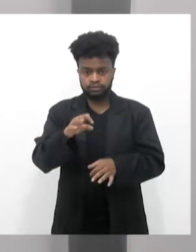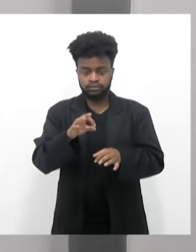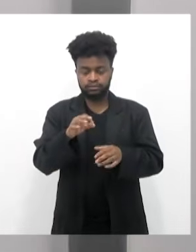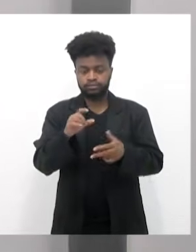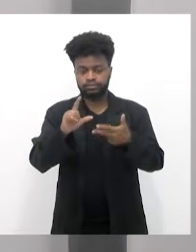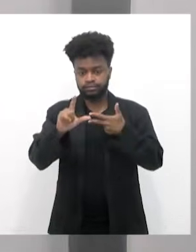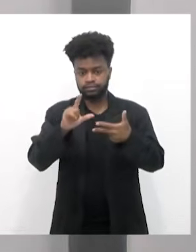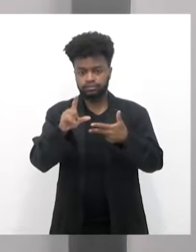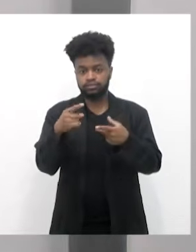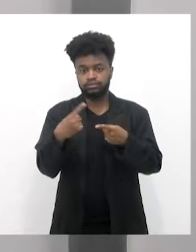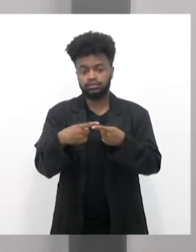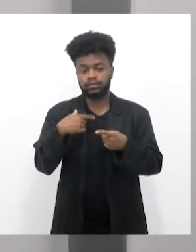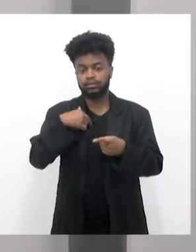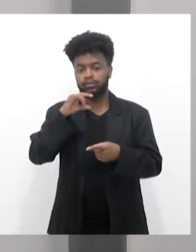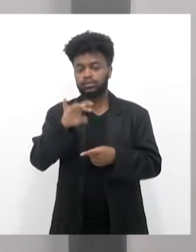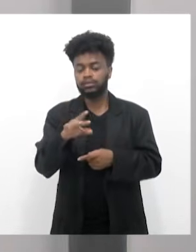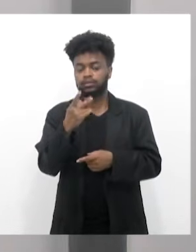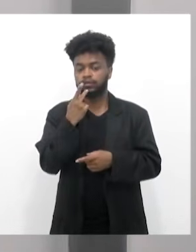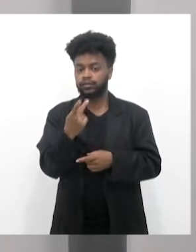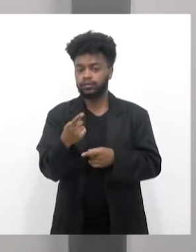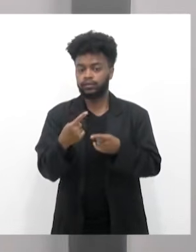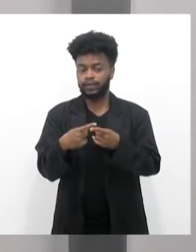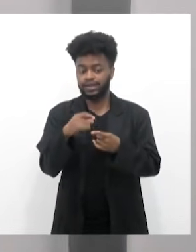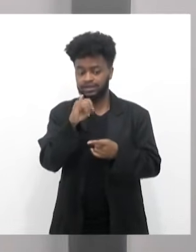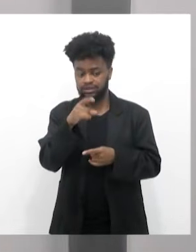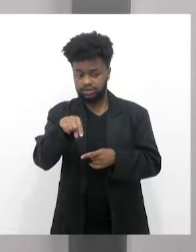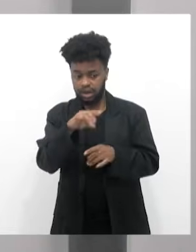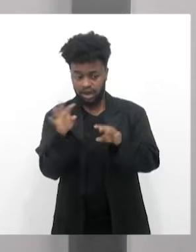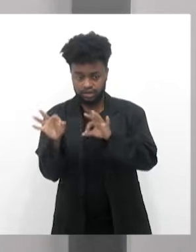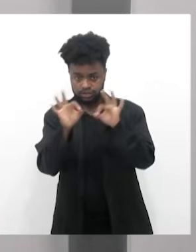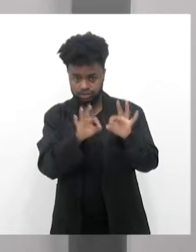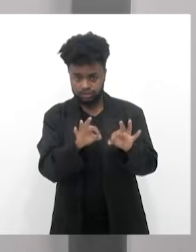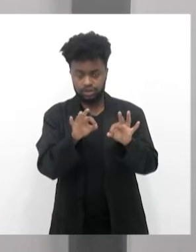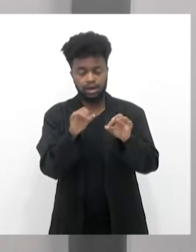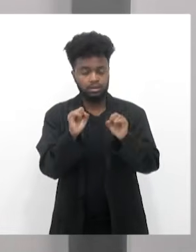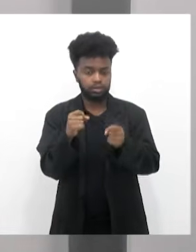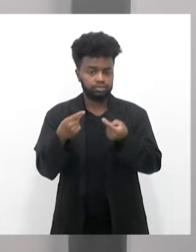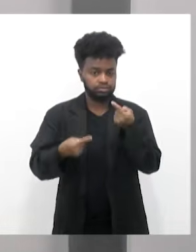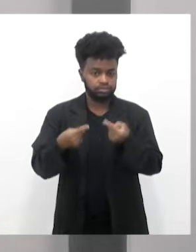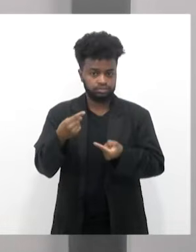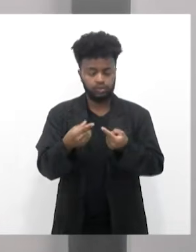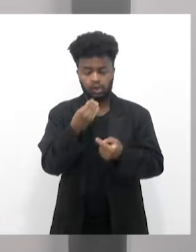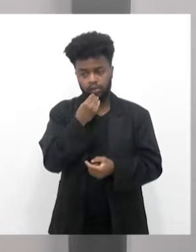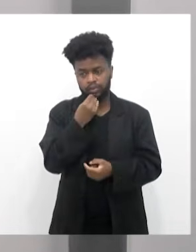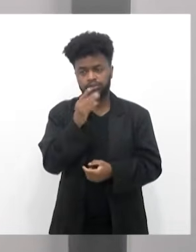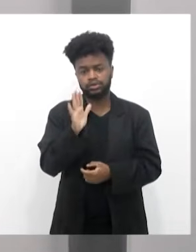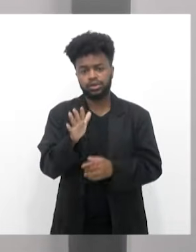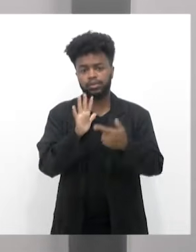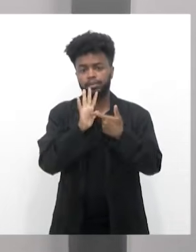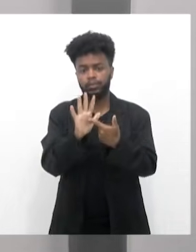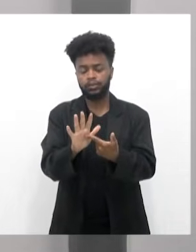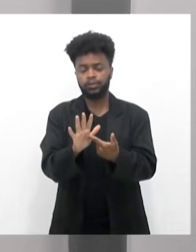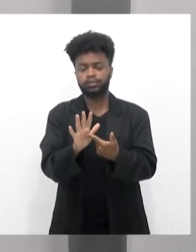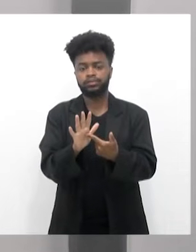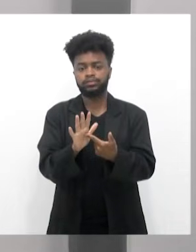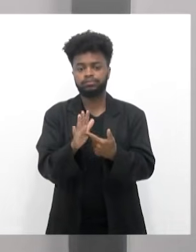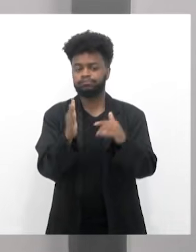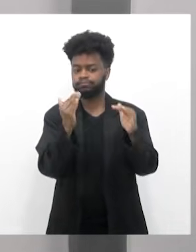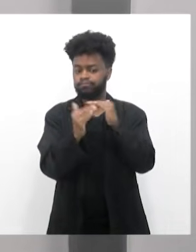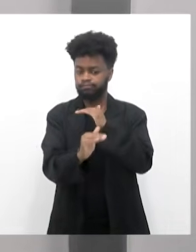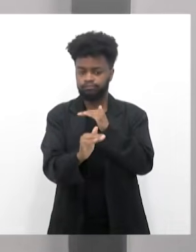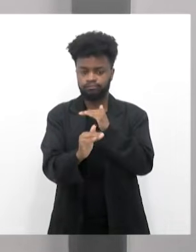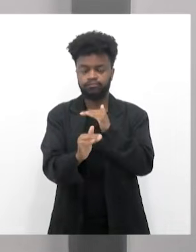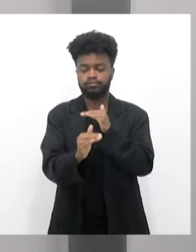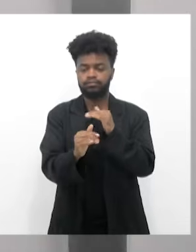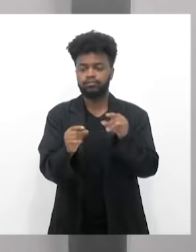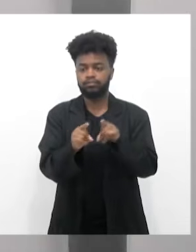que nos ouvem, fazer esse contraponto. E, óbvio, está estabelecido aqui a discordância,